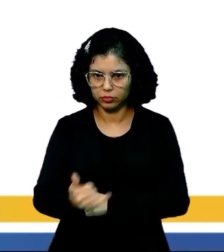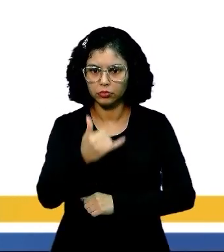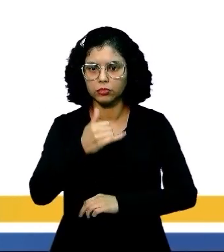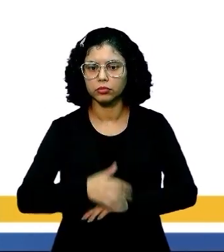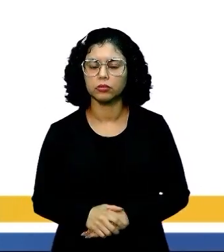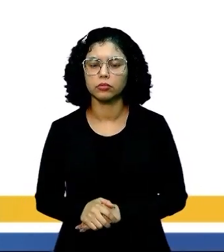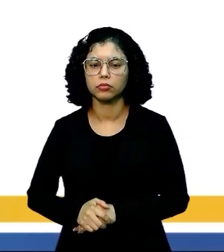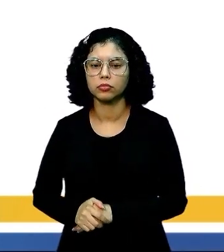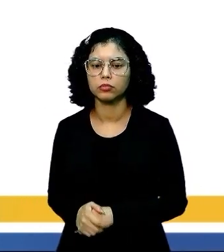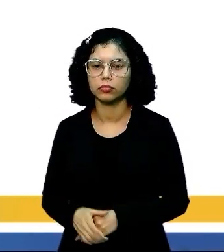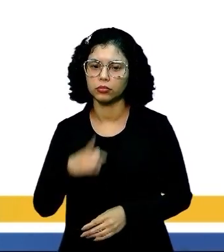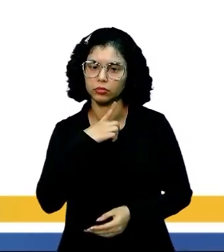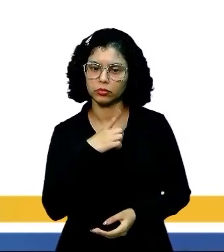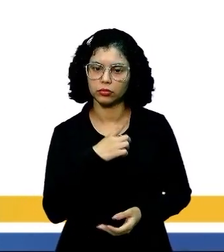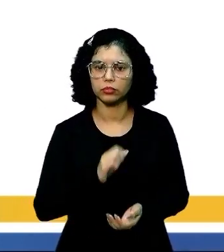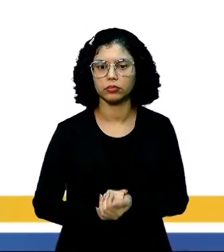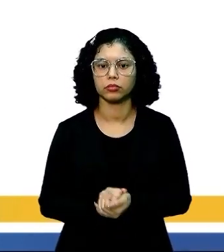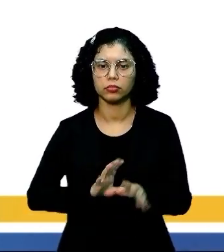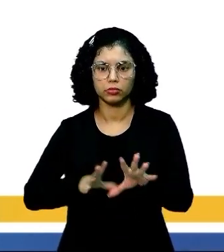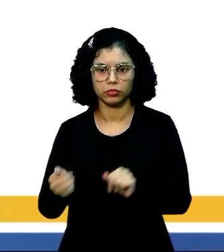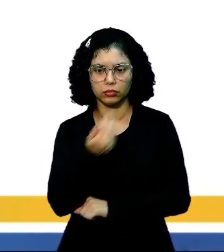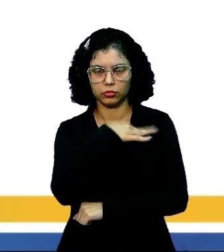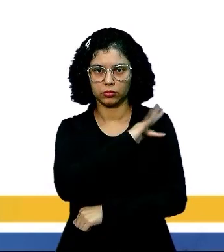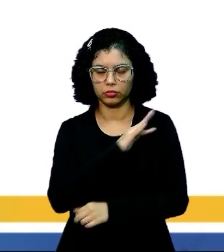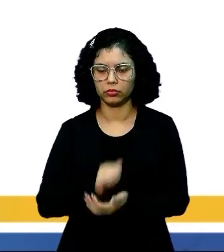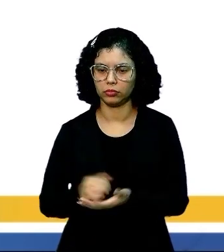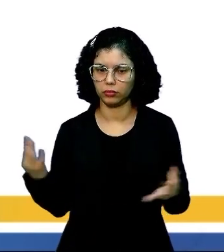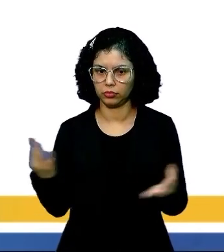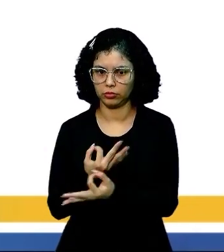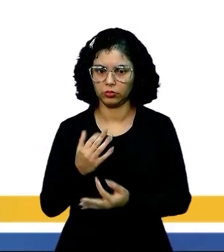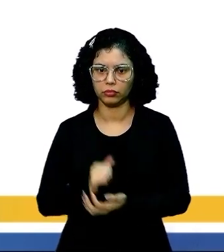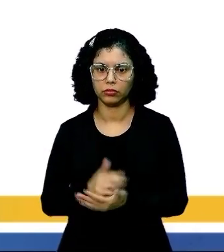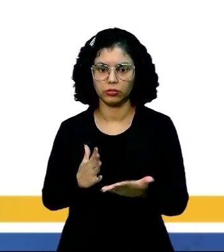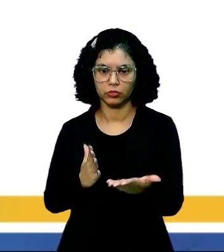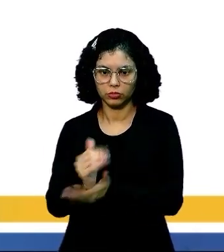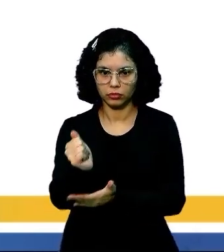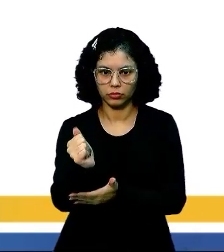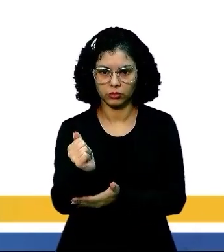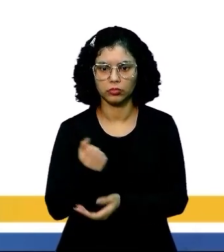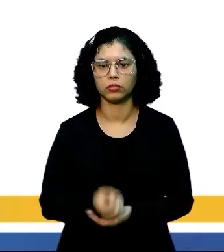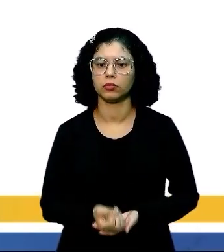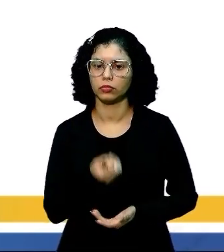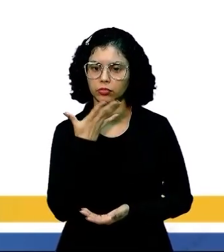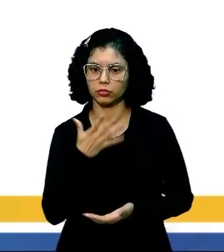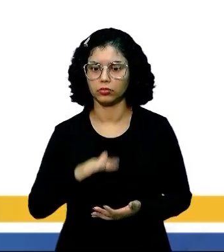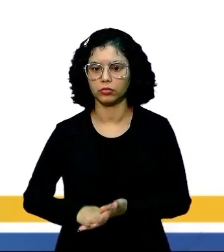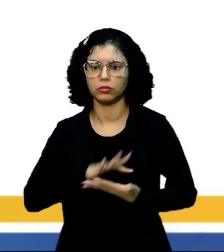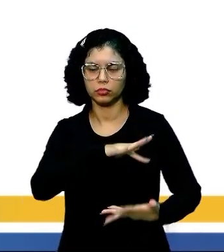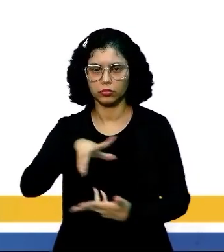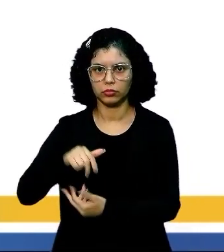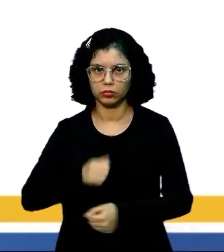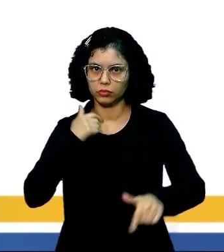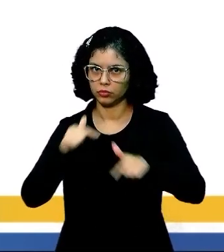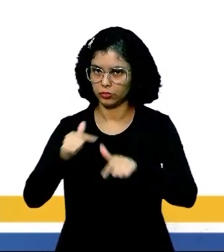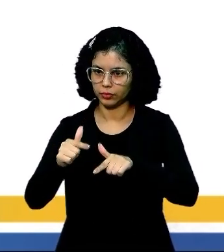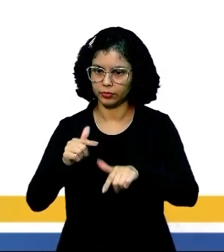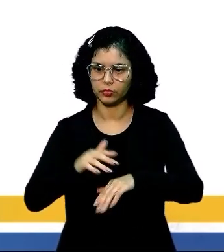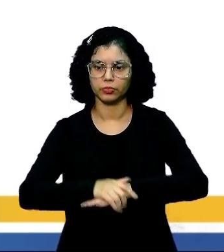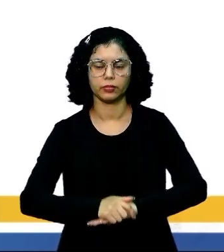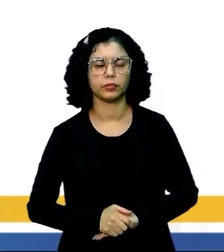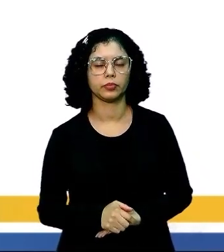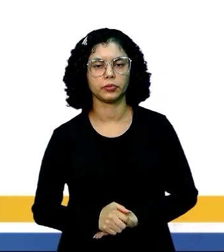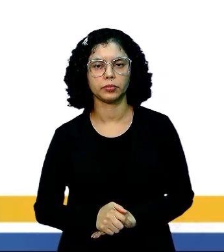as oportunidades, obter uma formação acadêmica de excelência, conquistar boas colocações no mundo do